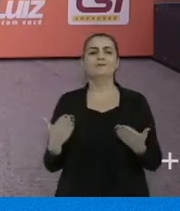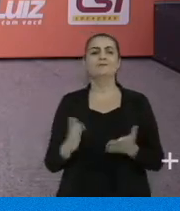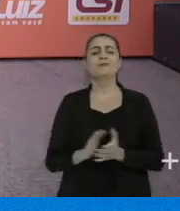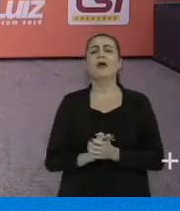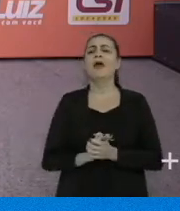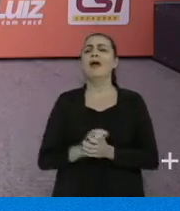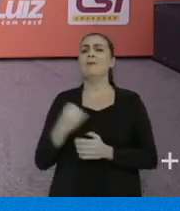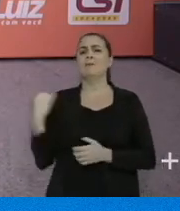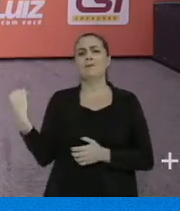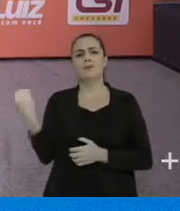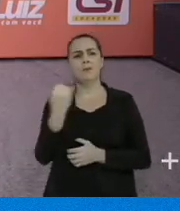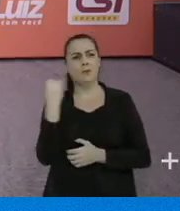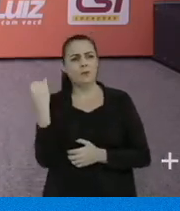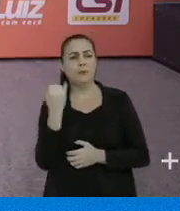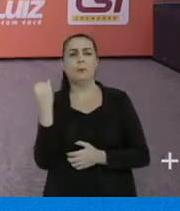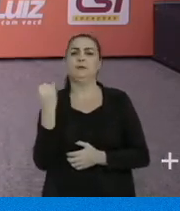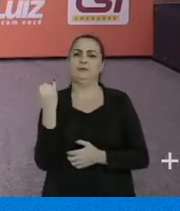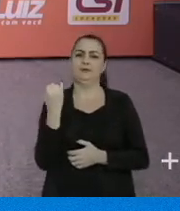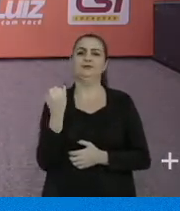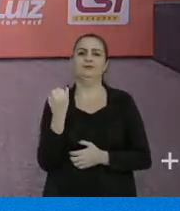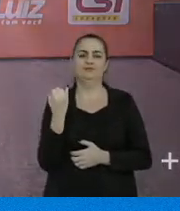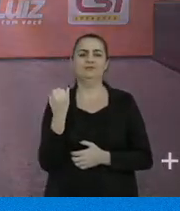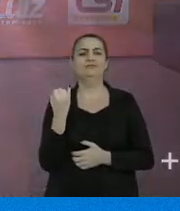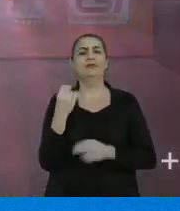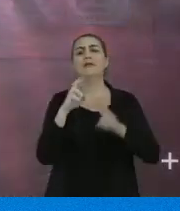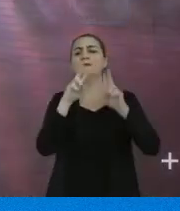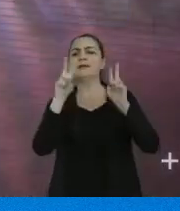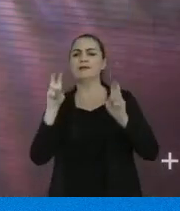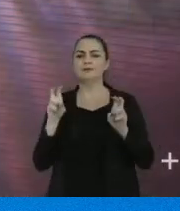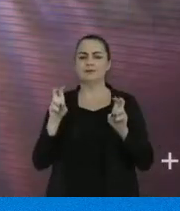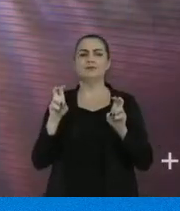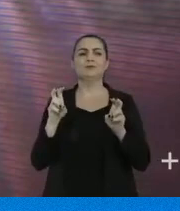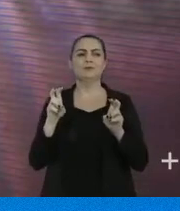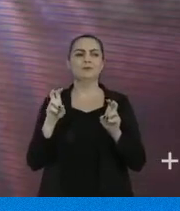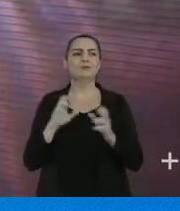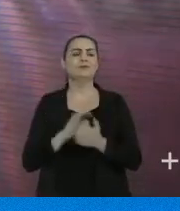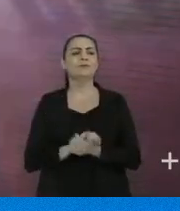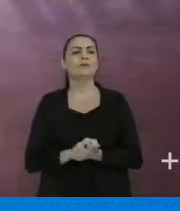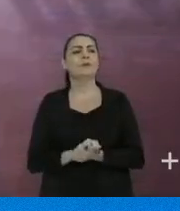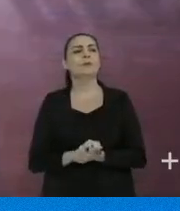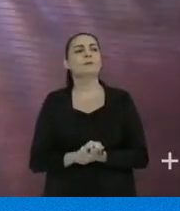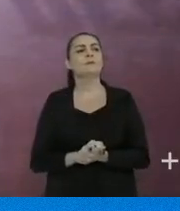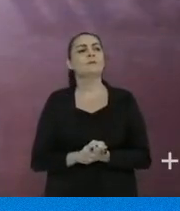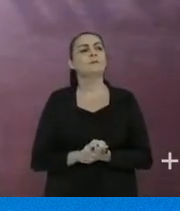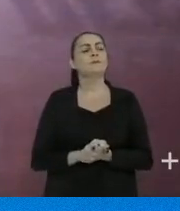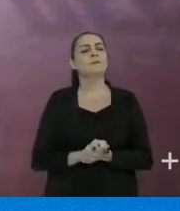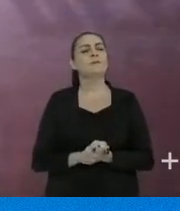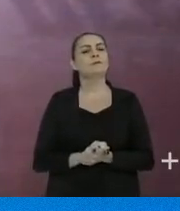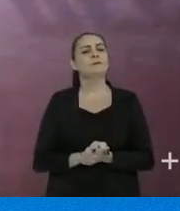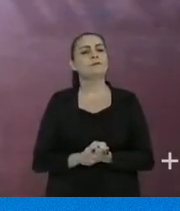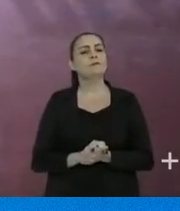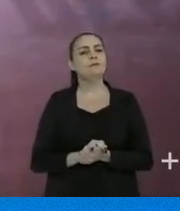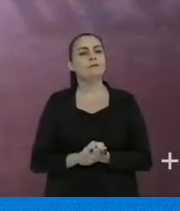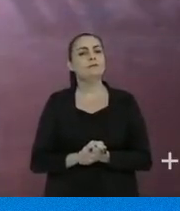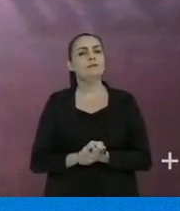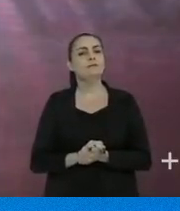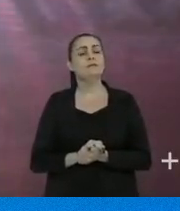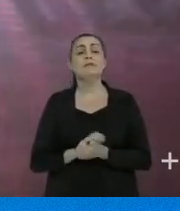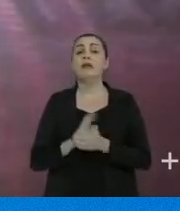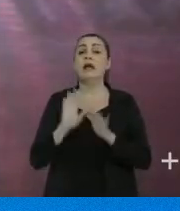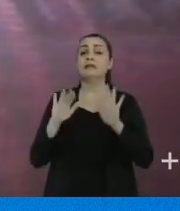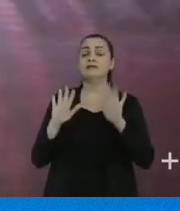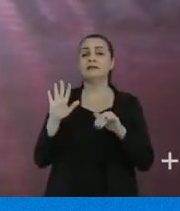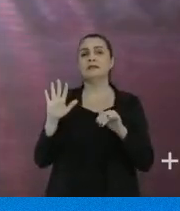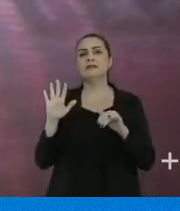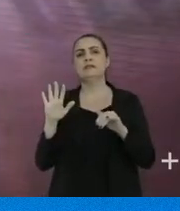importante. Eu deixei assim um tempo, porque eu acho que muito mais a gente do que saber que o adipócito